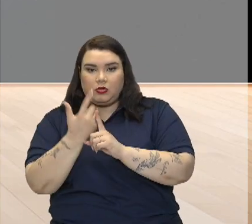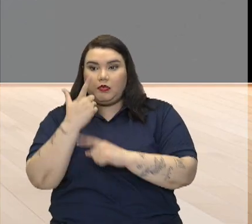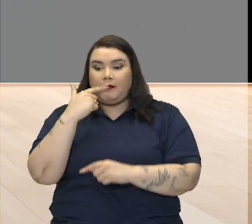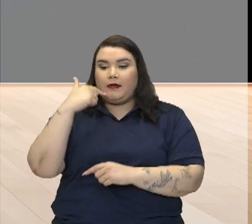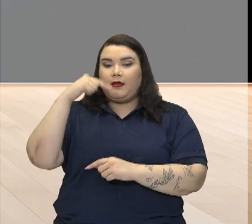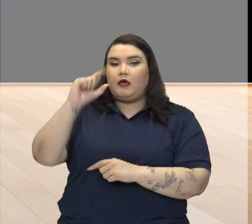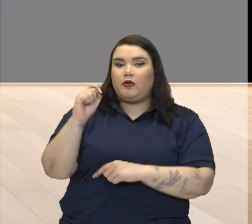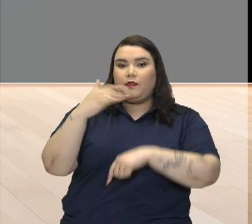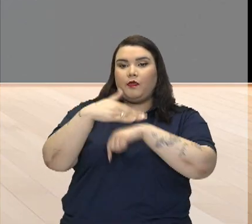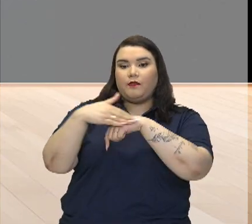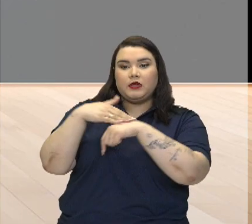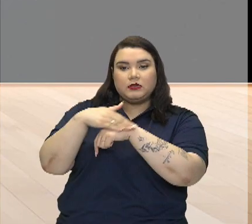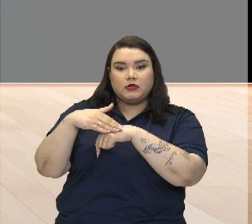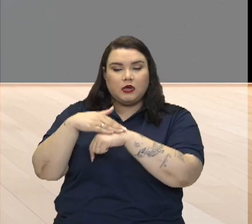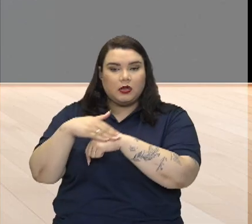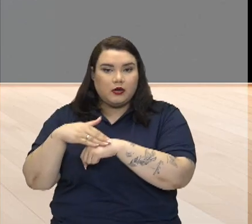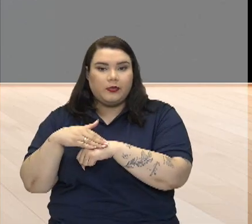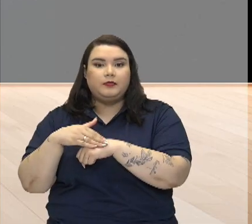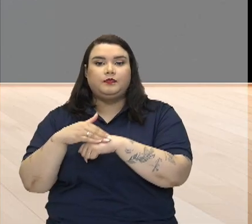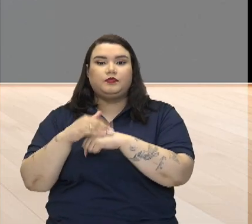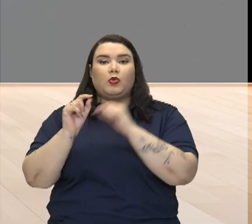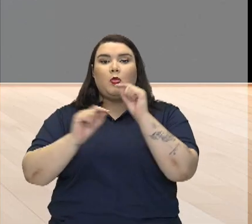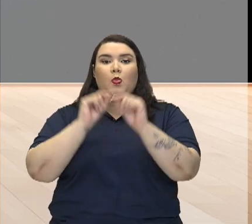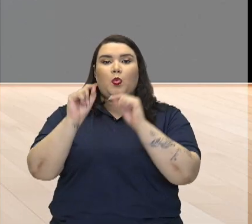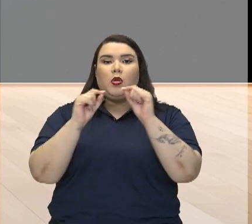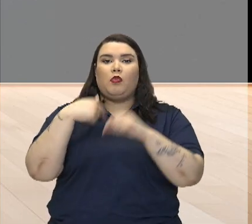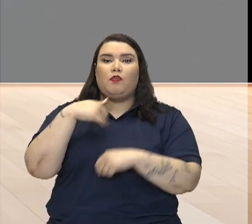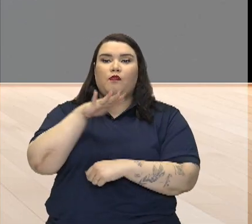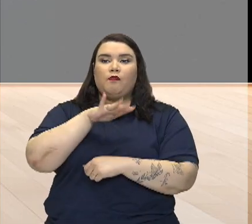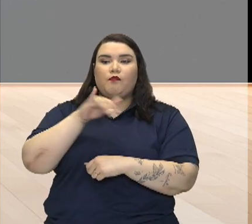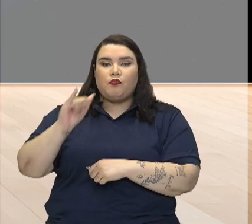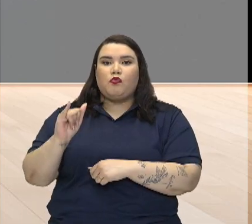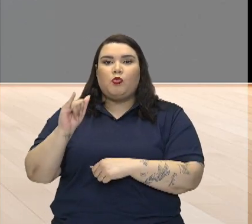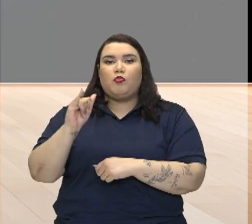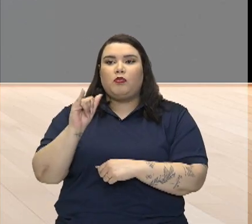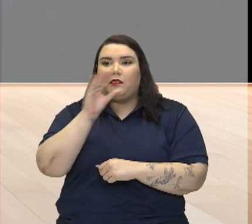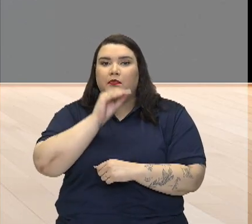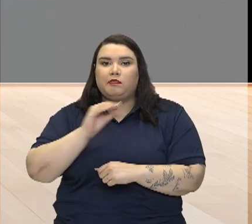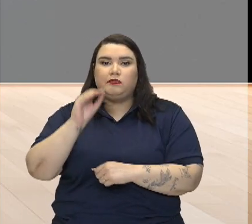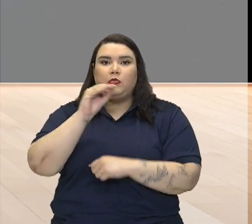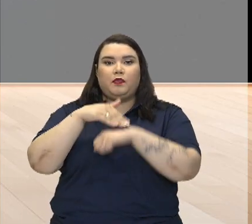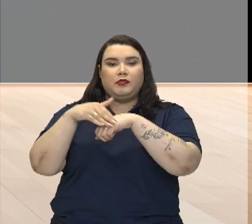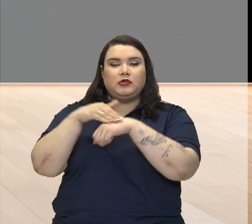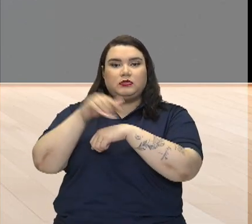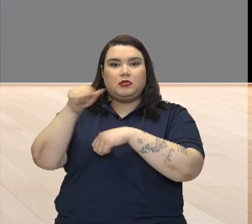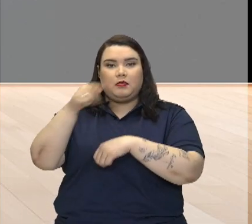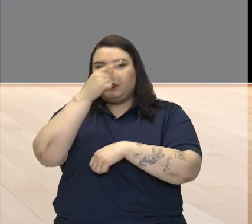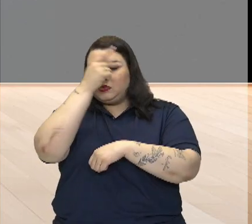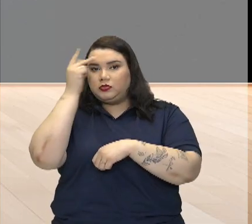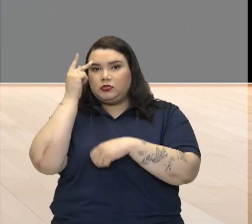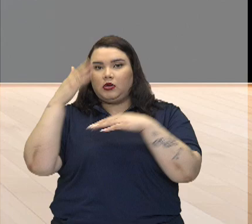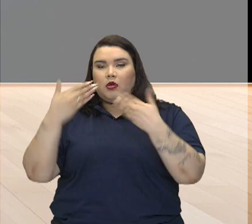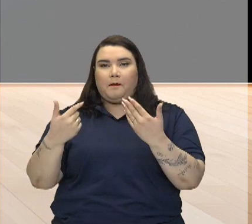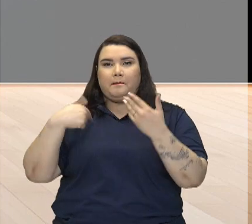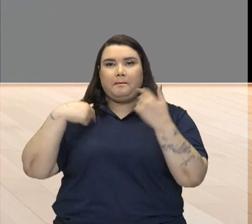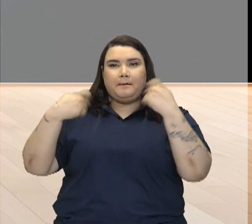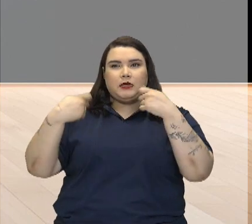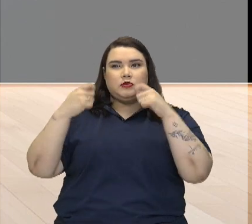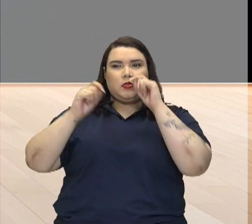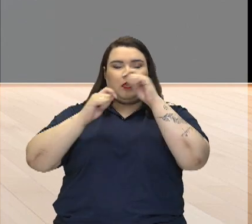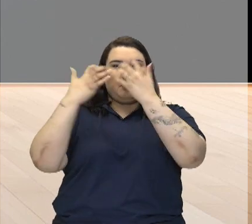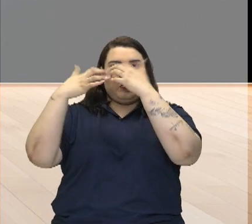vou falar e o que eu vou falar para essa pessoa. Então, eu vou ter que organizar meu pensamento, vou